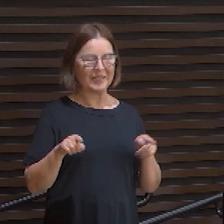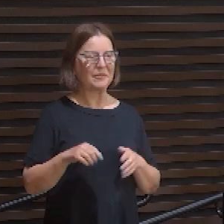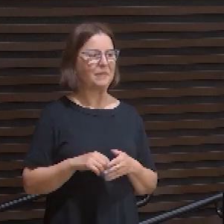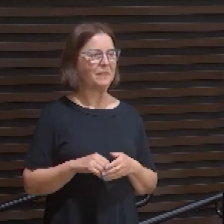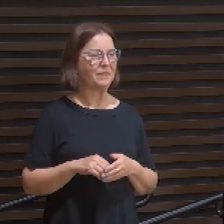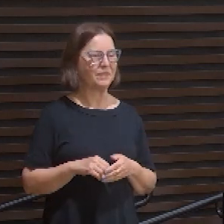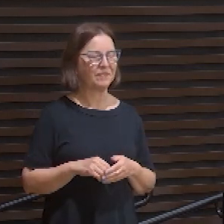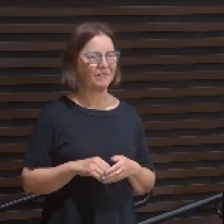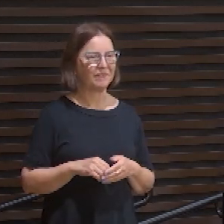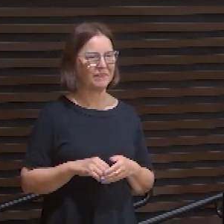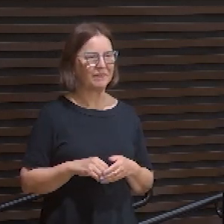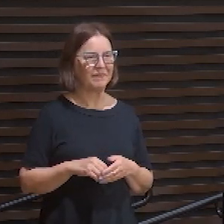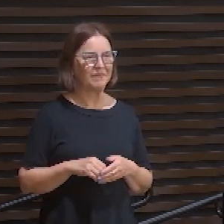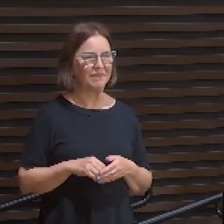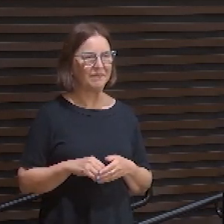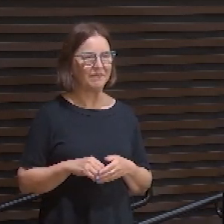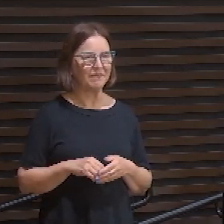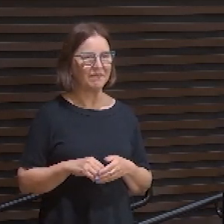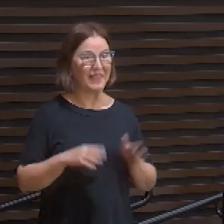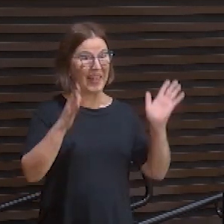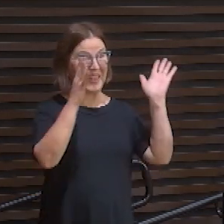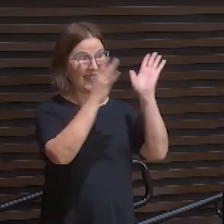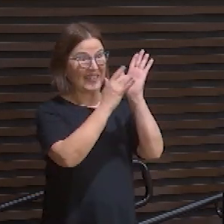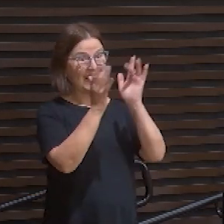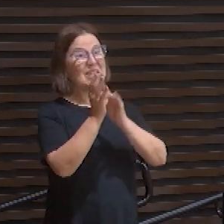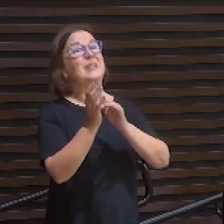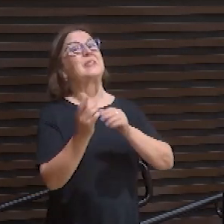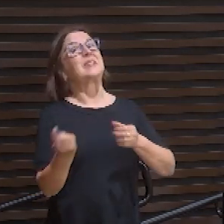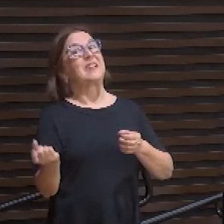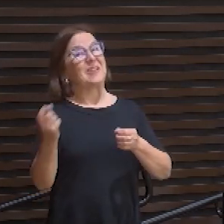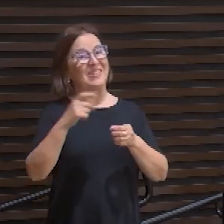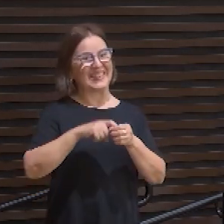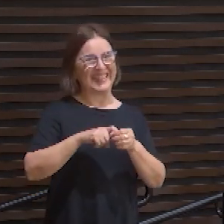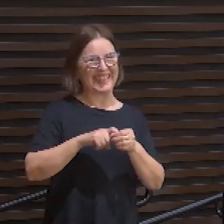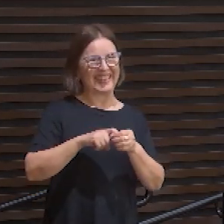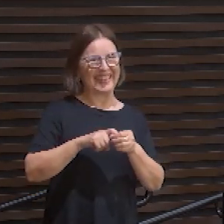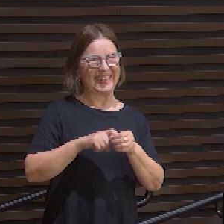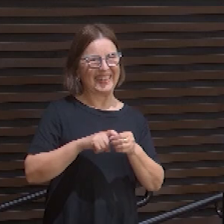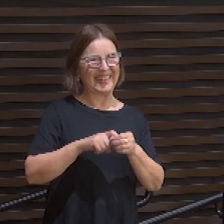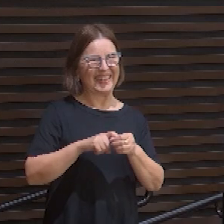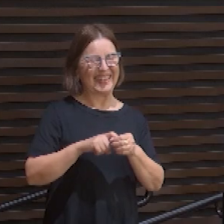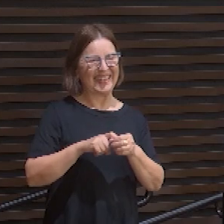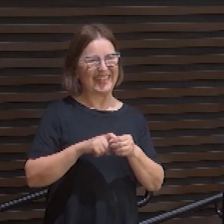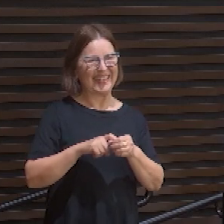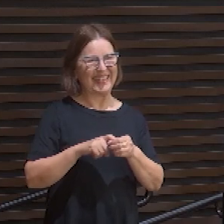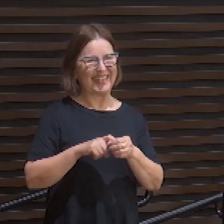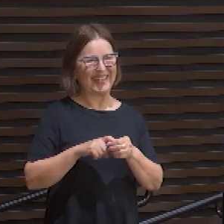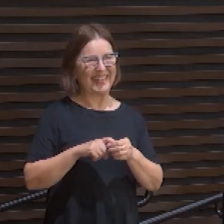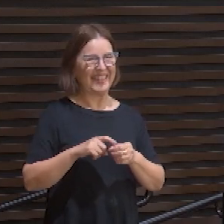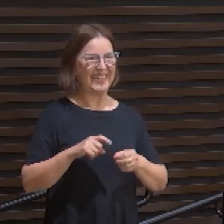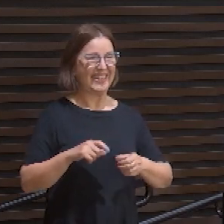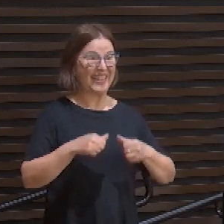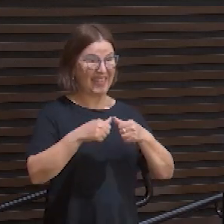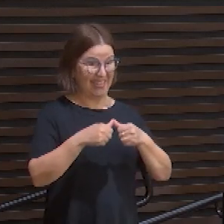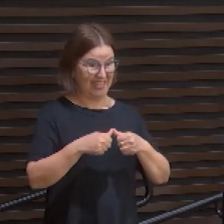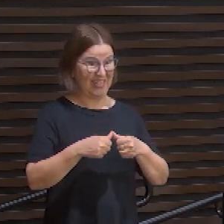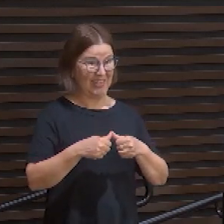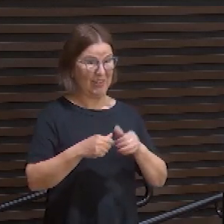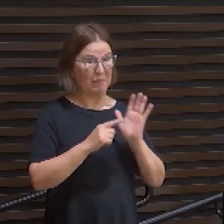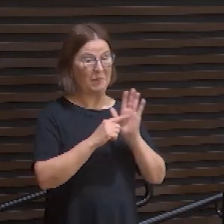Ele vai voltar. E isso aqui mostra a minha